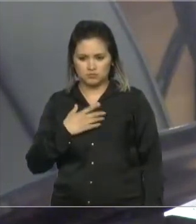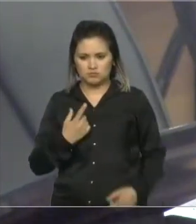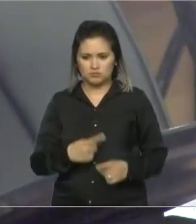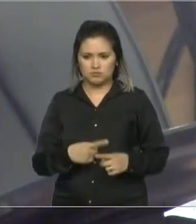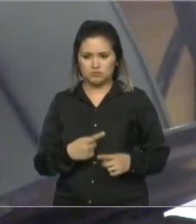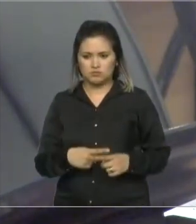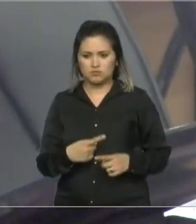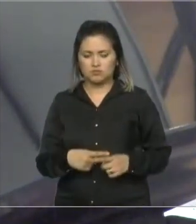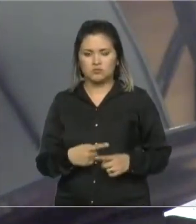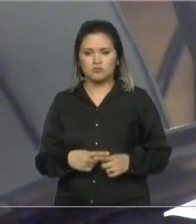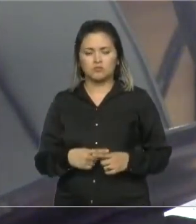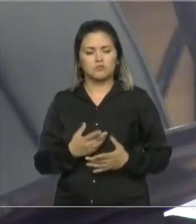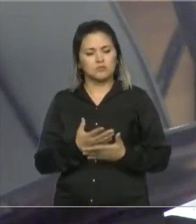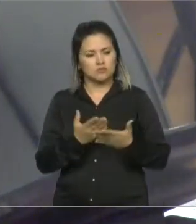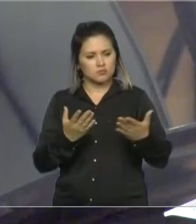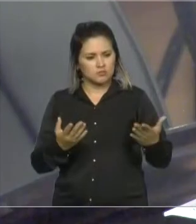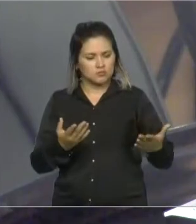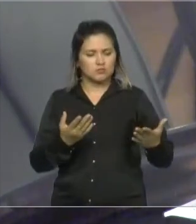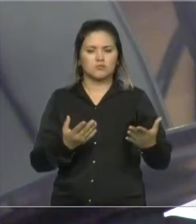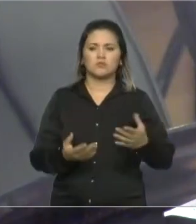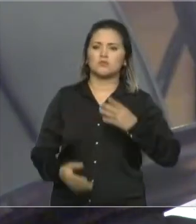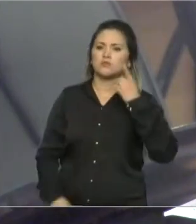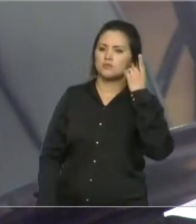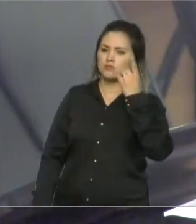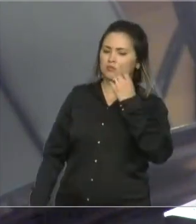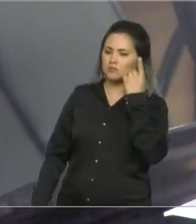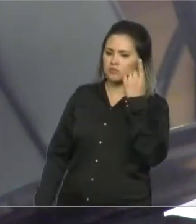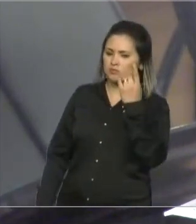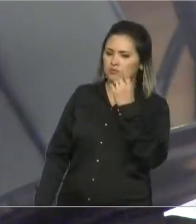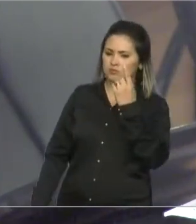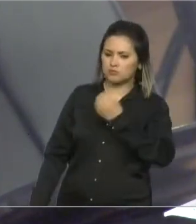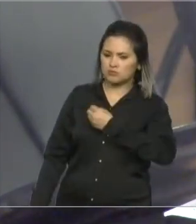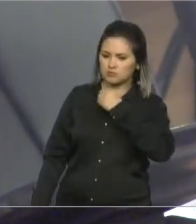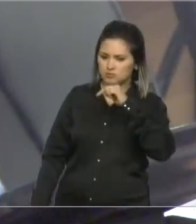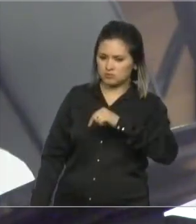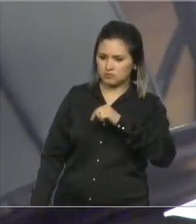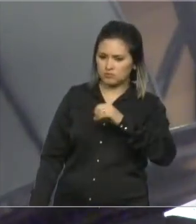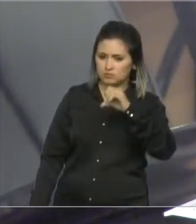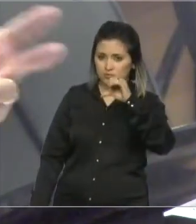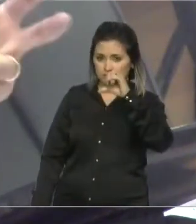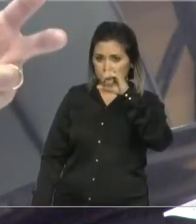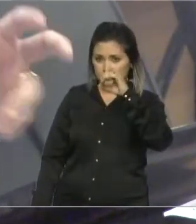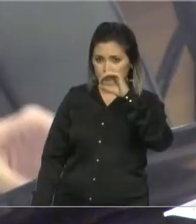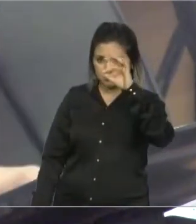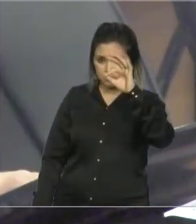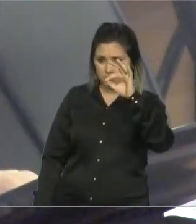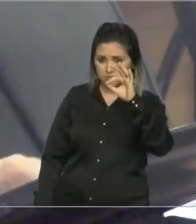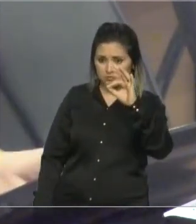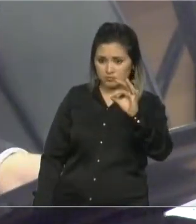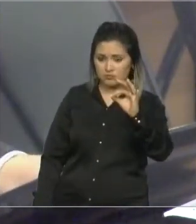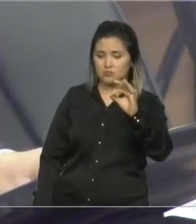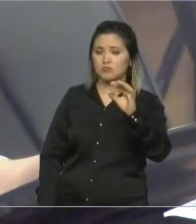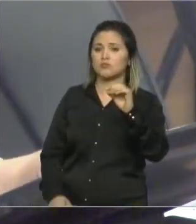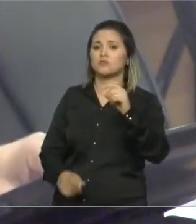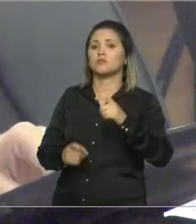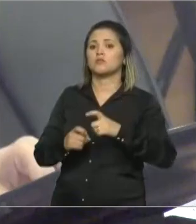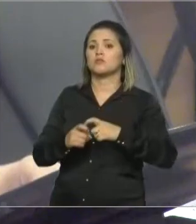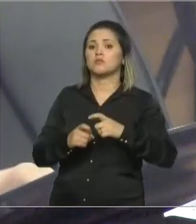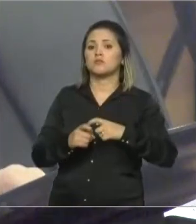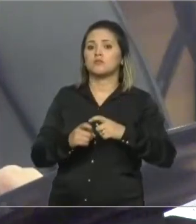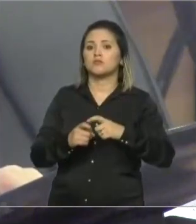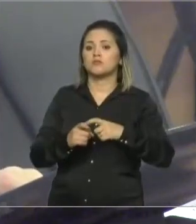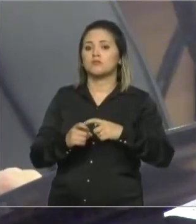dos parlamentares aqui até o final, dos colegas. 90% da bancada médica aqui da Assembleia se